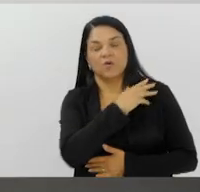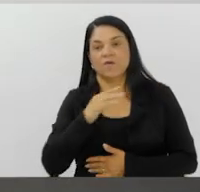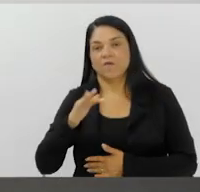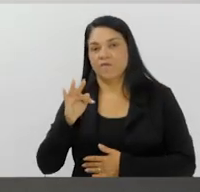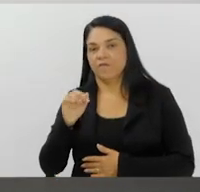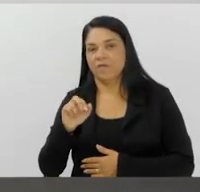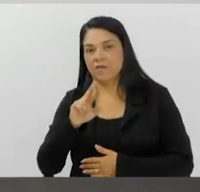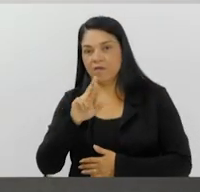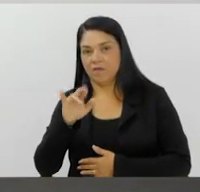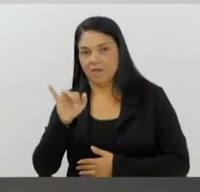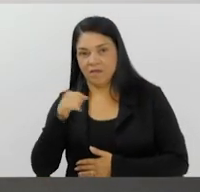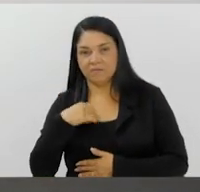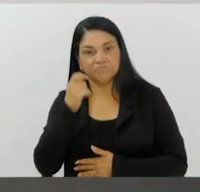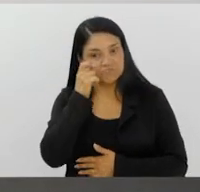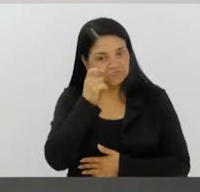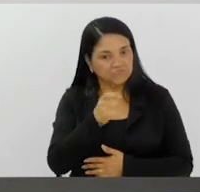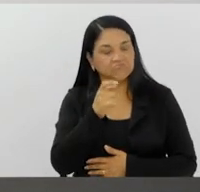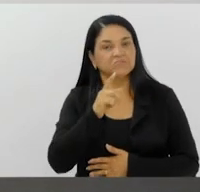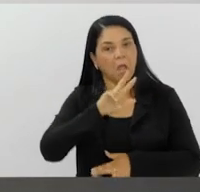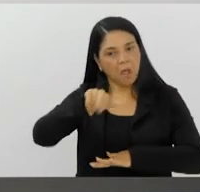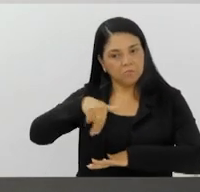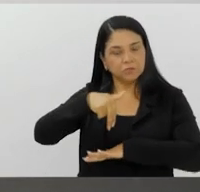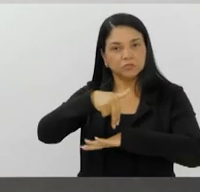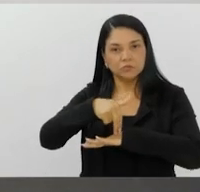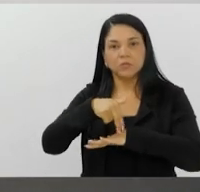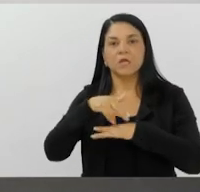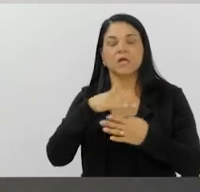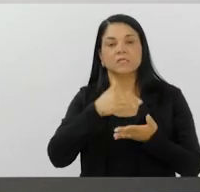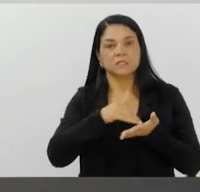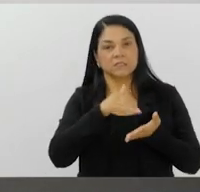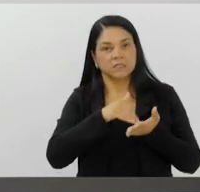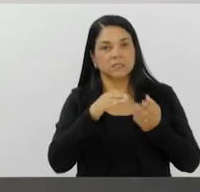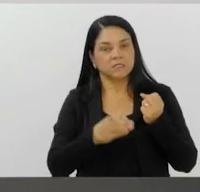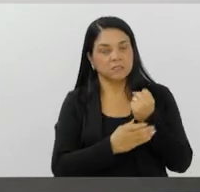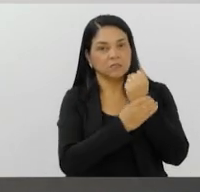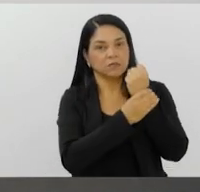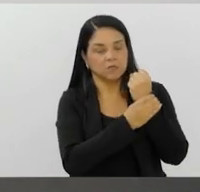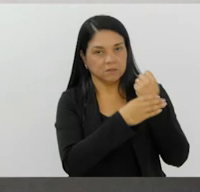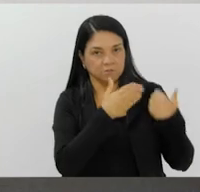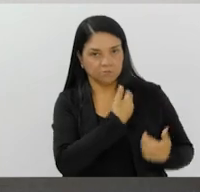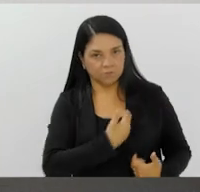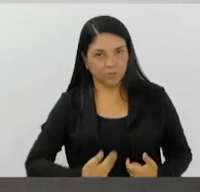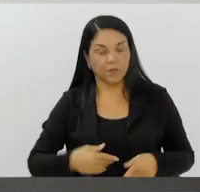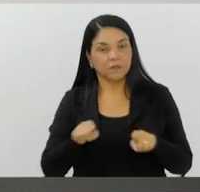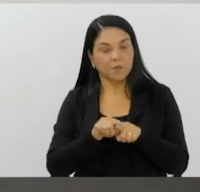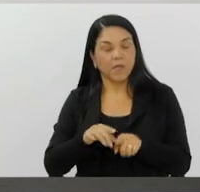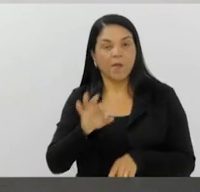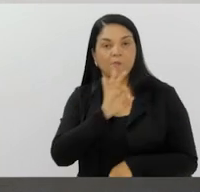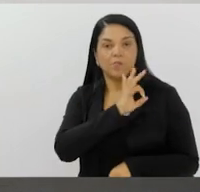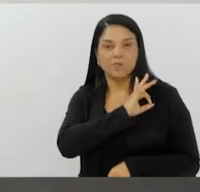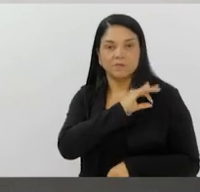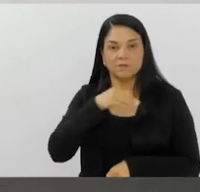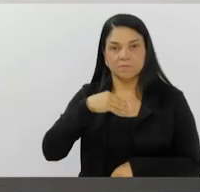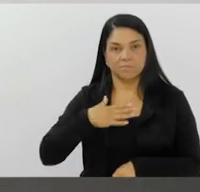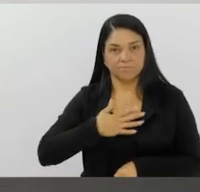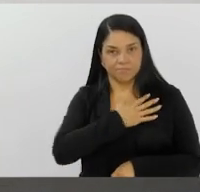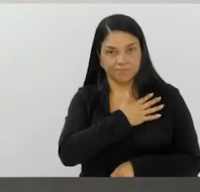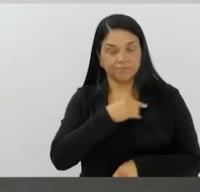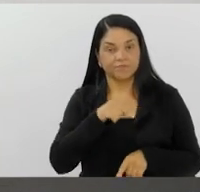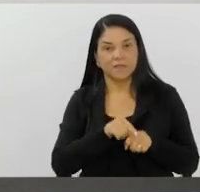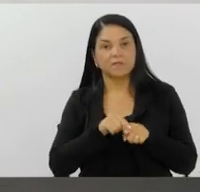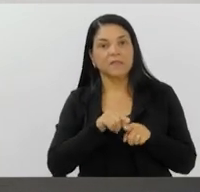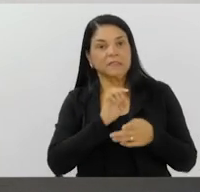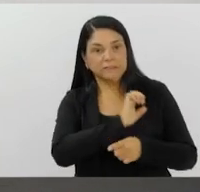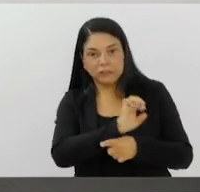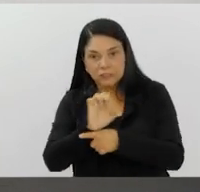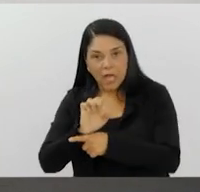e ouvir a postura e a posição da Secretaria de Segurança Pública e da polícia militar em relação a esse tema porque muitos estados a